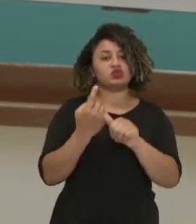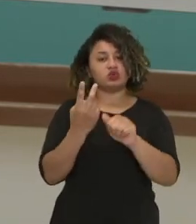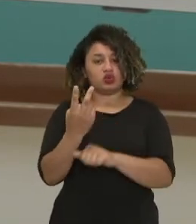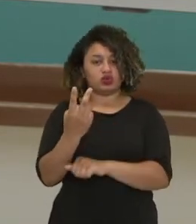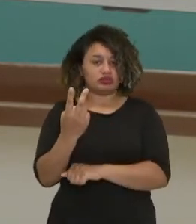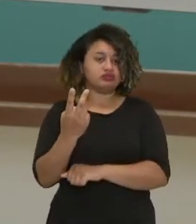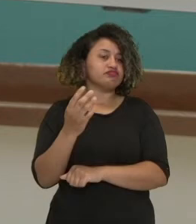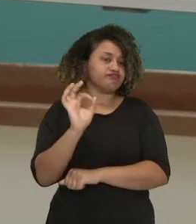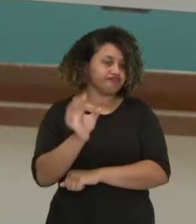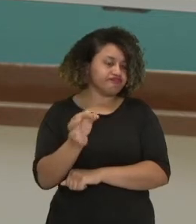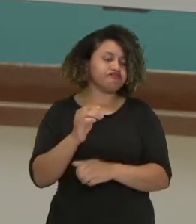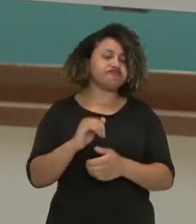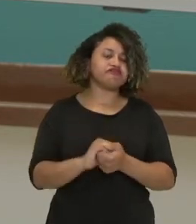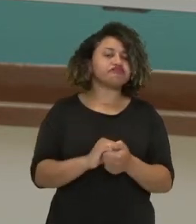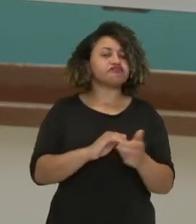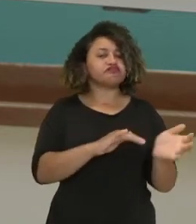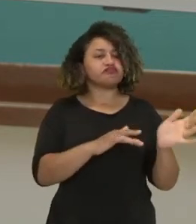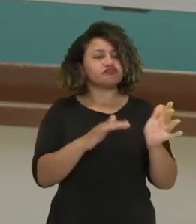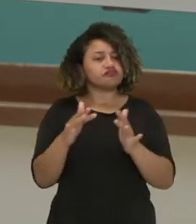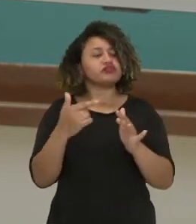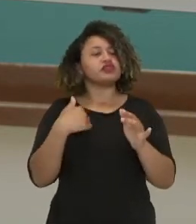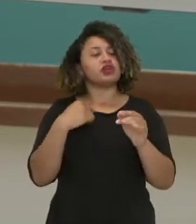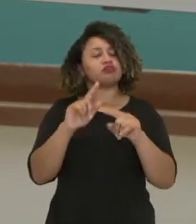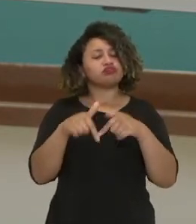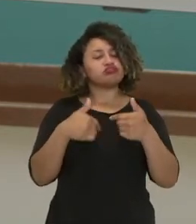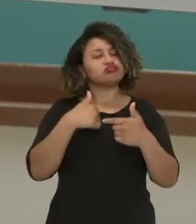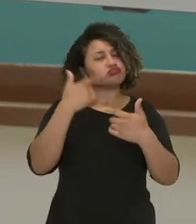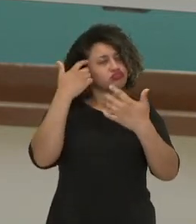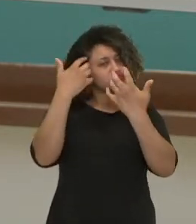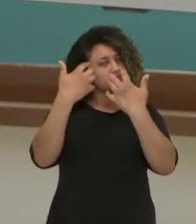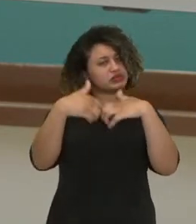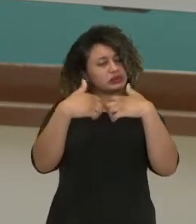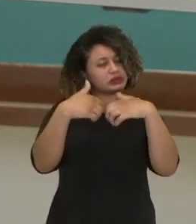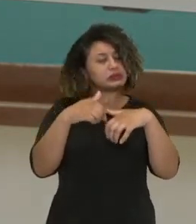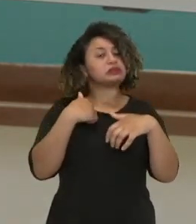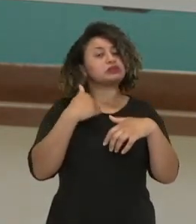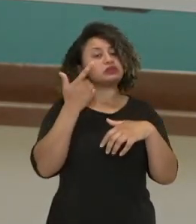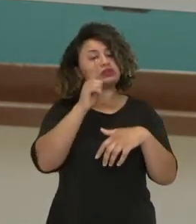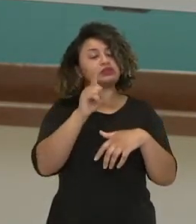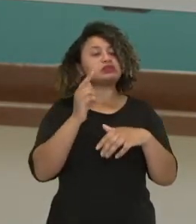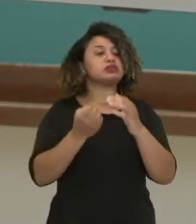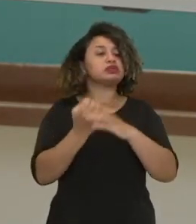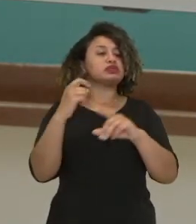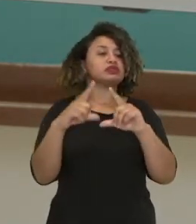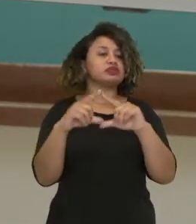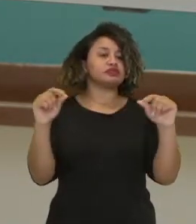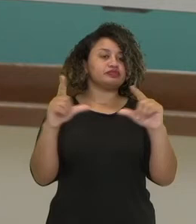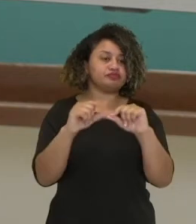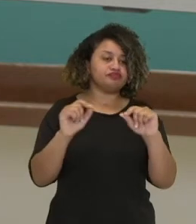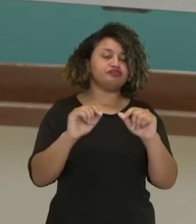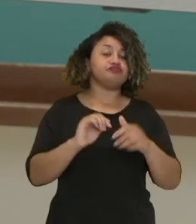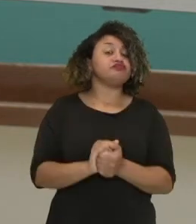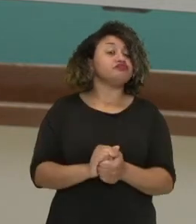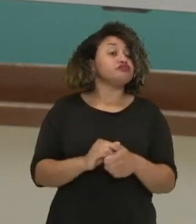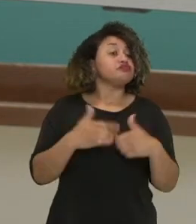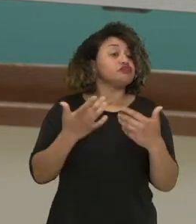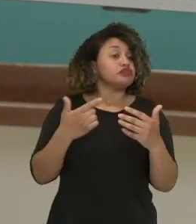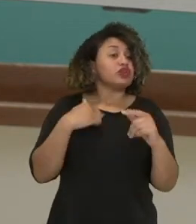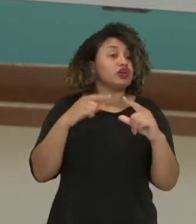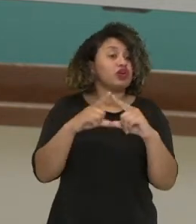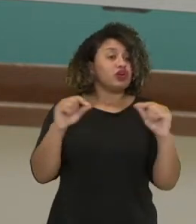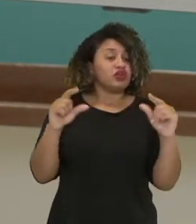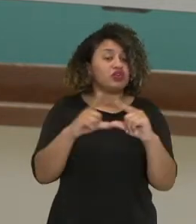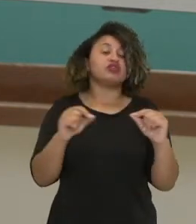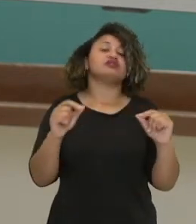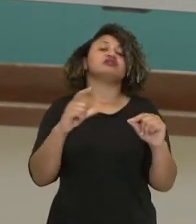n é 3, menos 1, n menos 1 dá 2, 2 vezes a razão, né? Então, a fórmula,